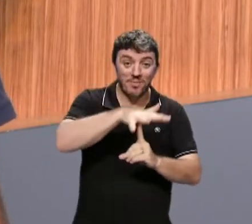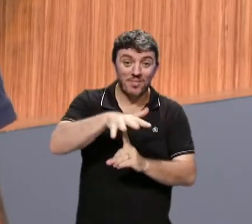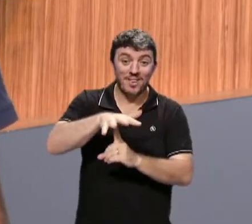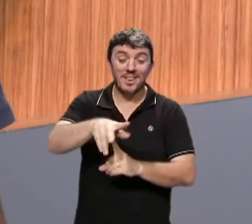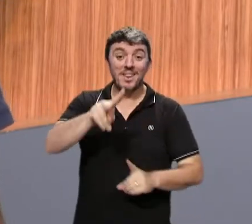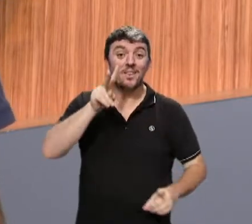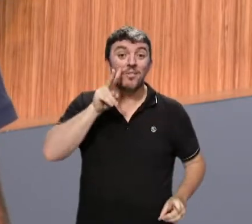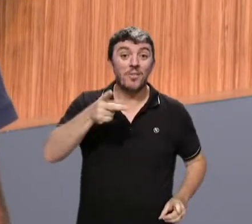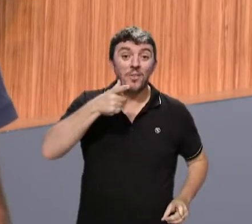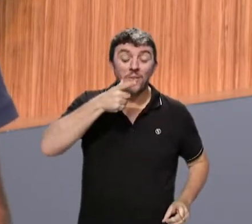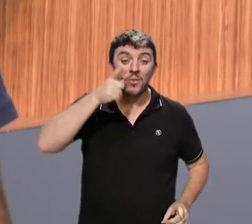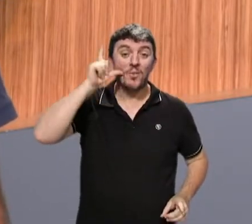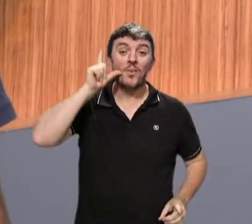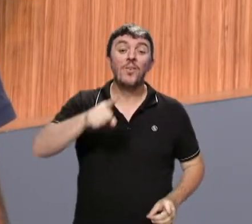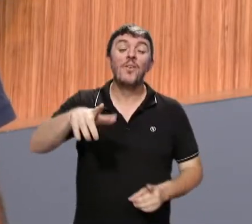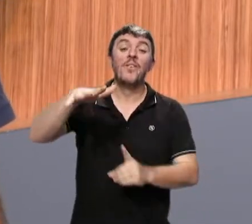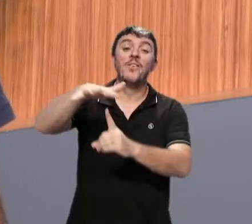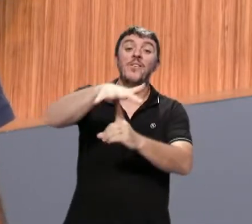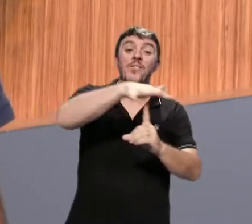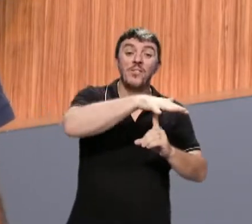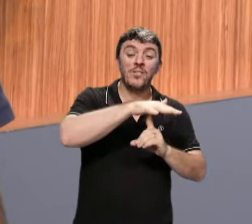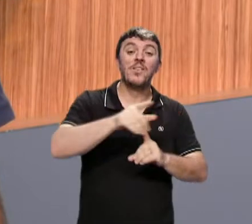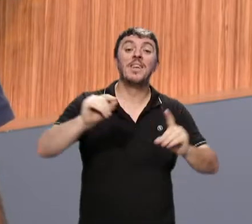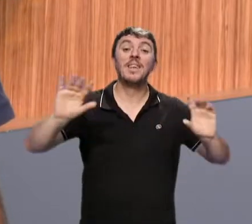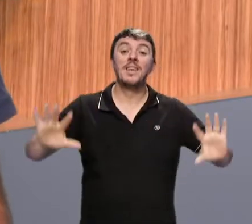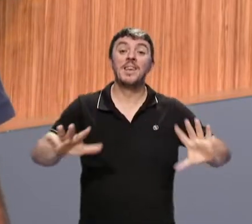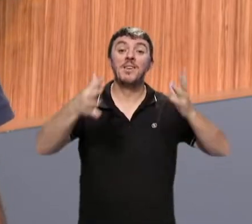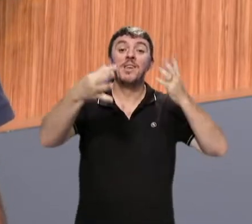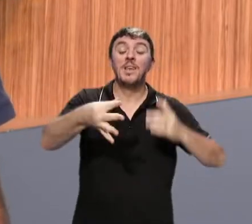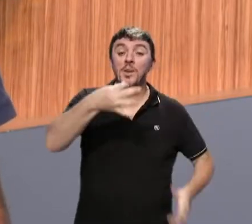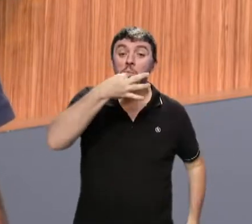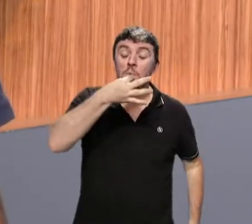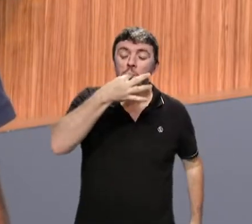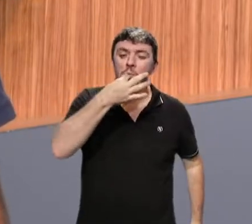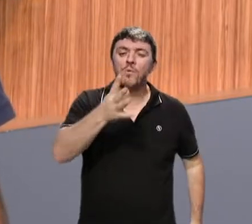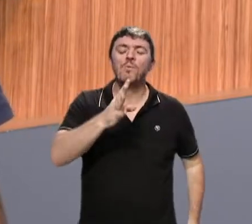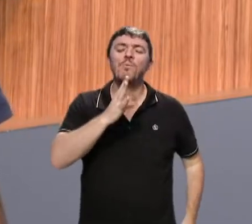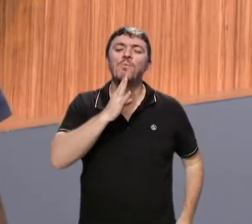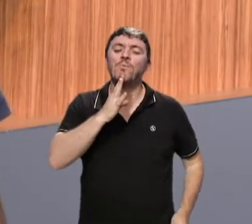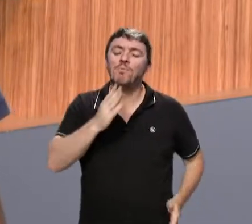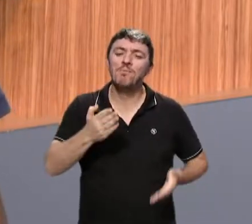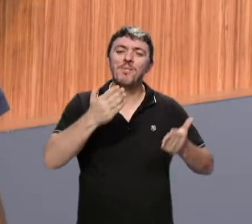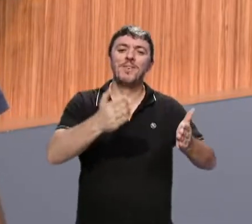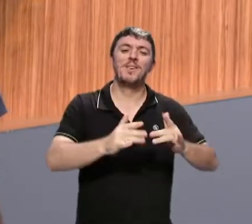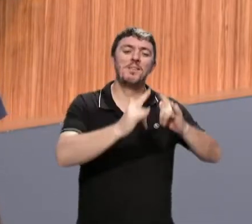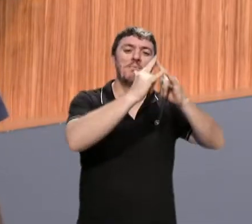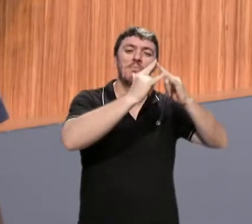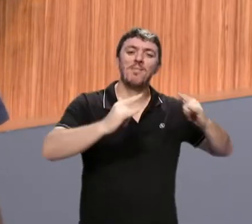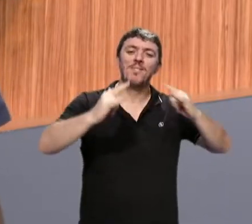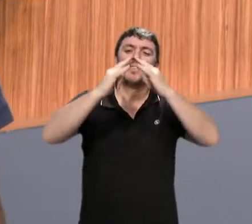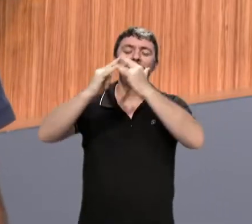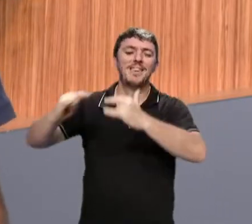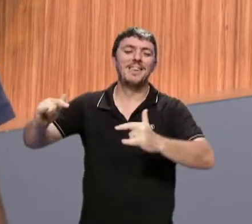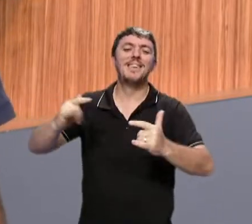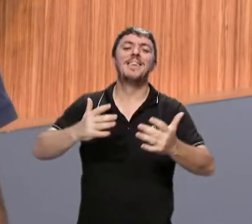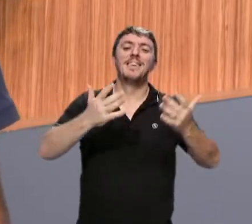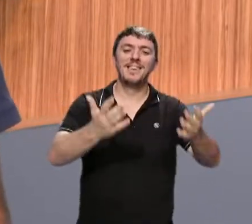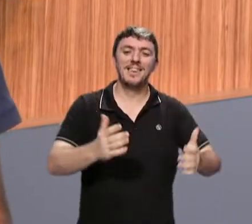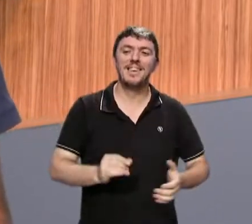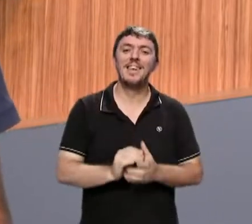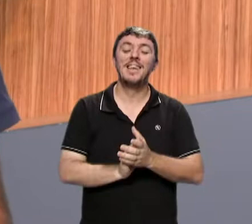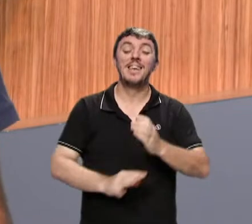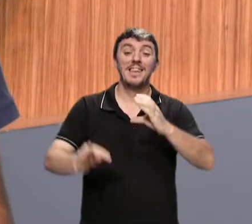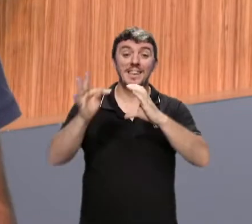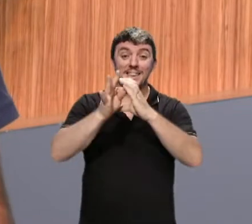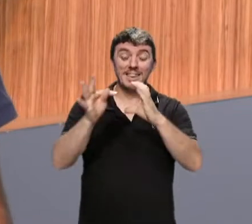programa? A feira lá no Parque da Uva continua. Podem ir lá visitar, conhecer os estandes, tá bom? Vai ser um prazer receber vocês. O pessoal da TV Tech